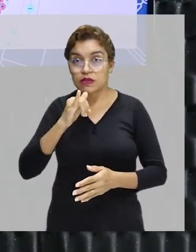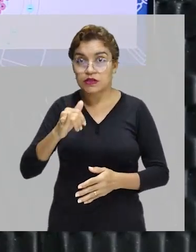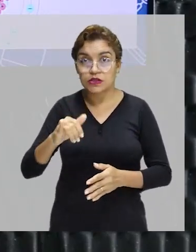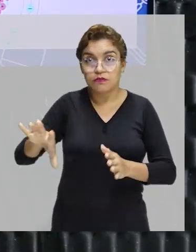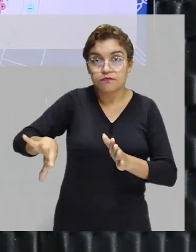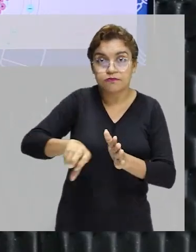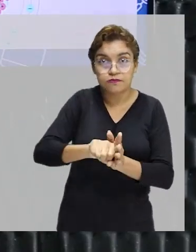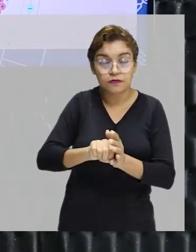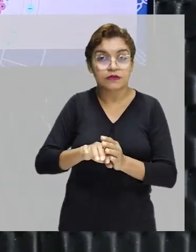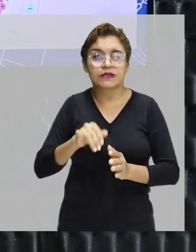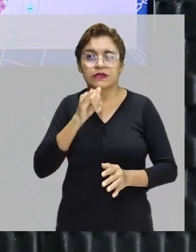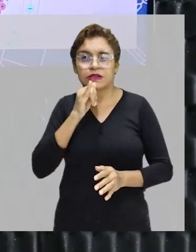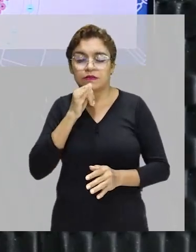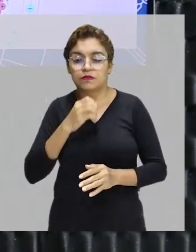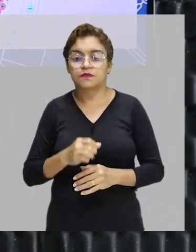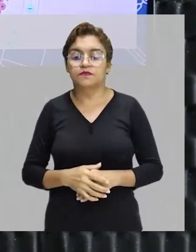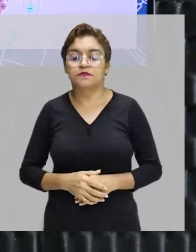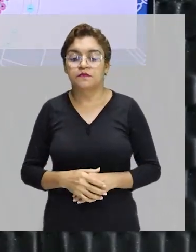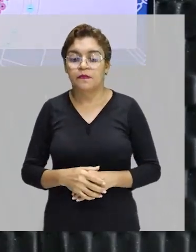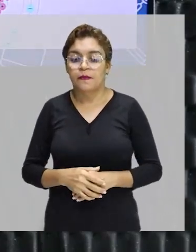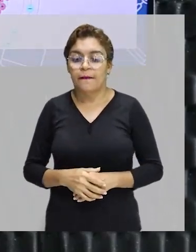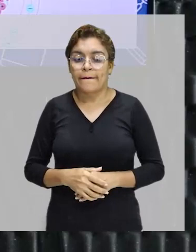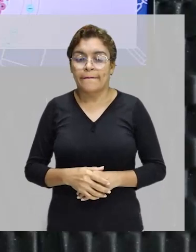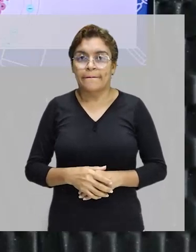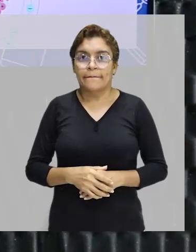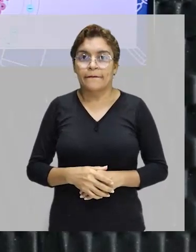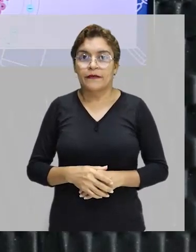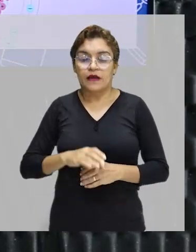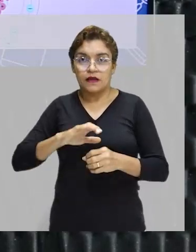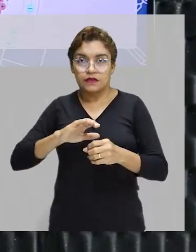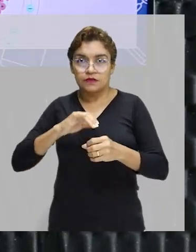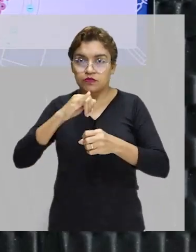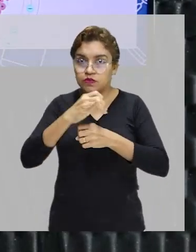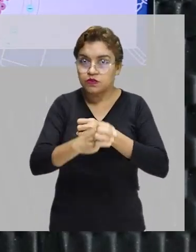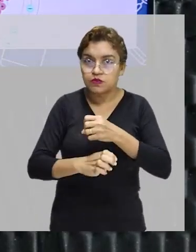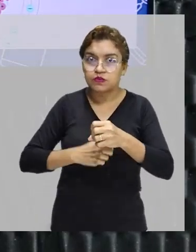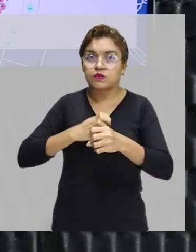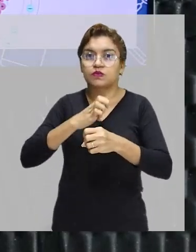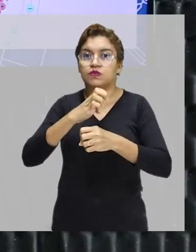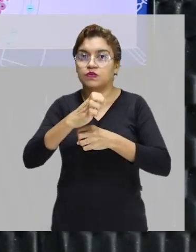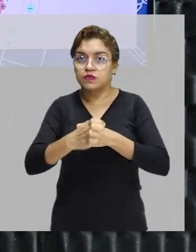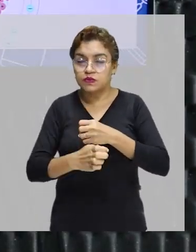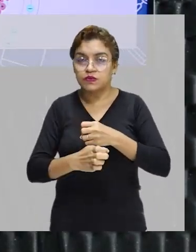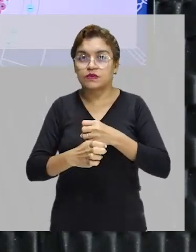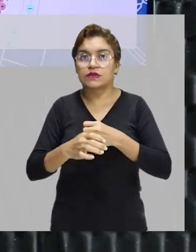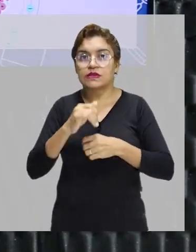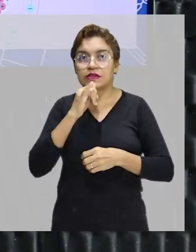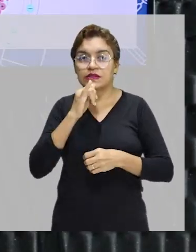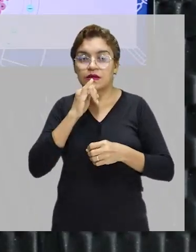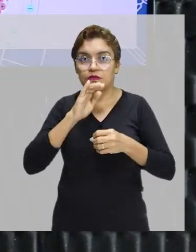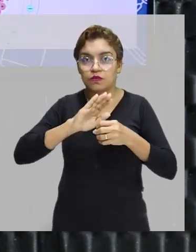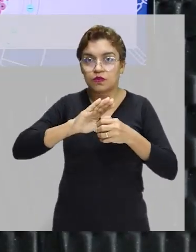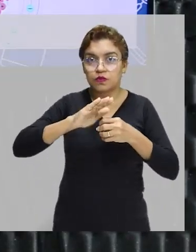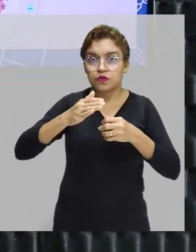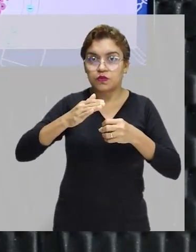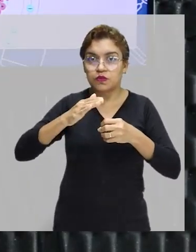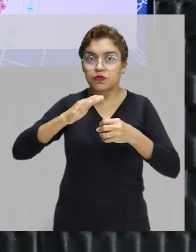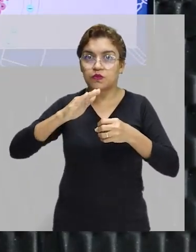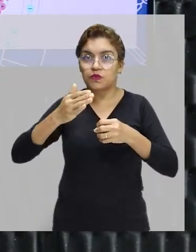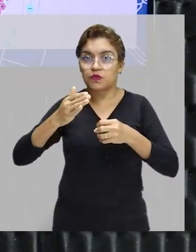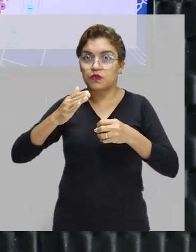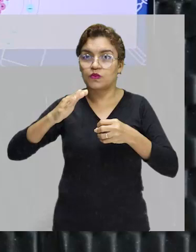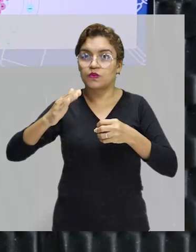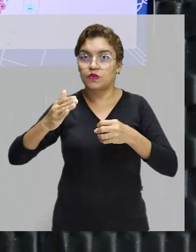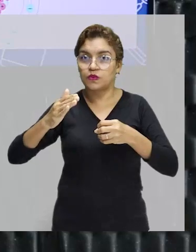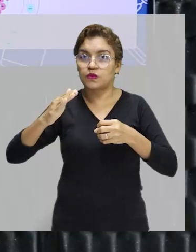externa, eles ficarão excitados e vão fazer um salto quântico, vão para um nível